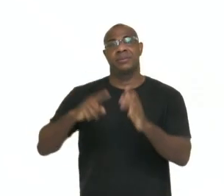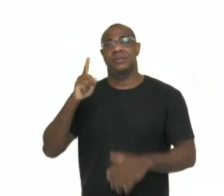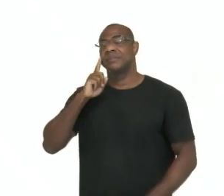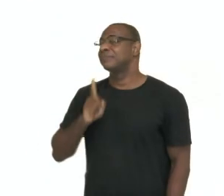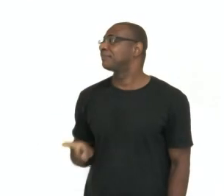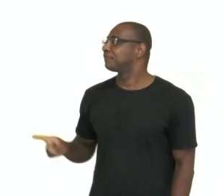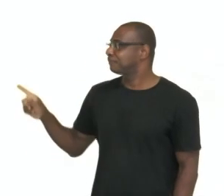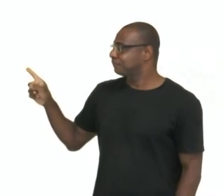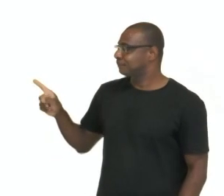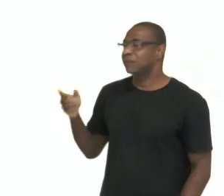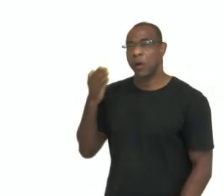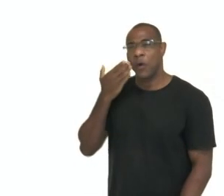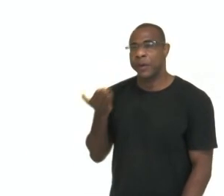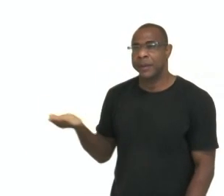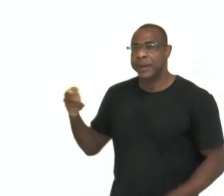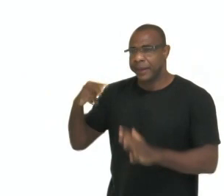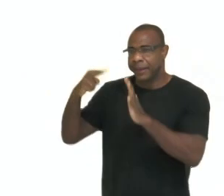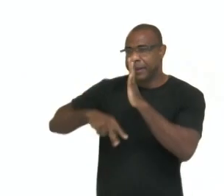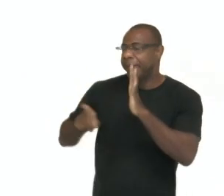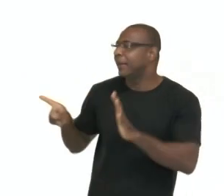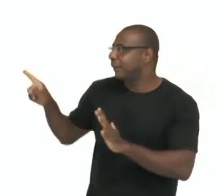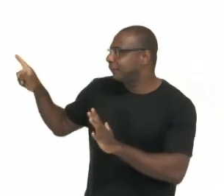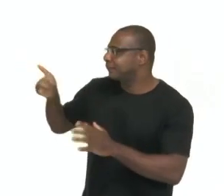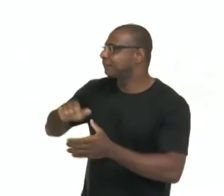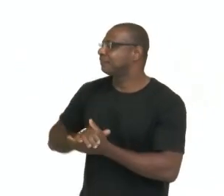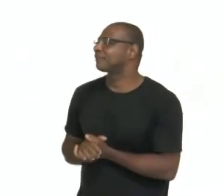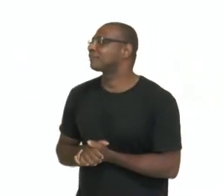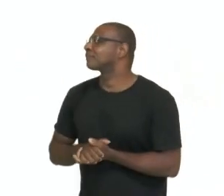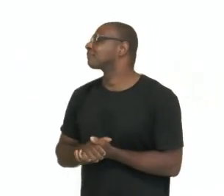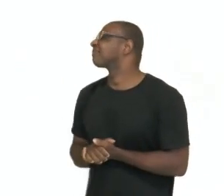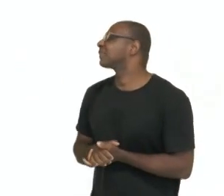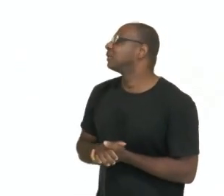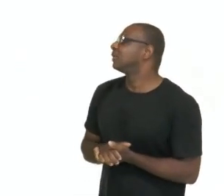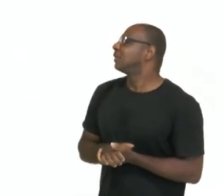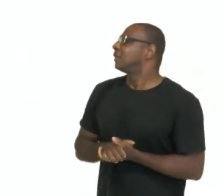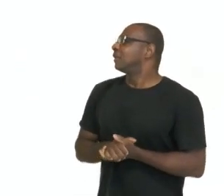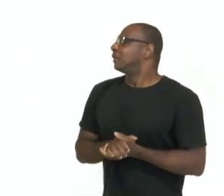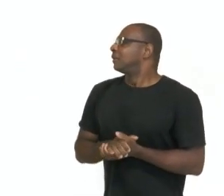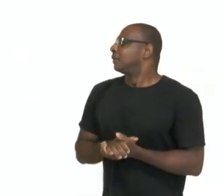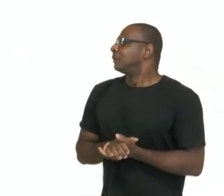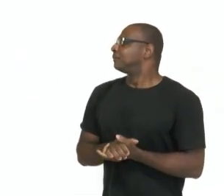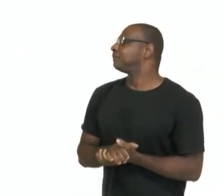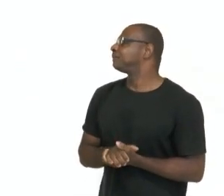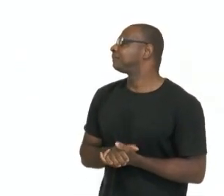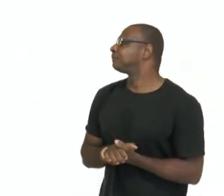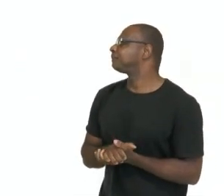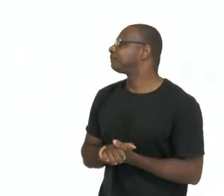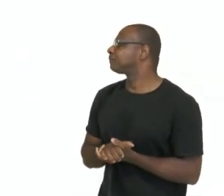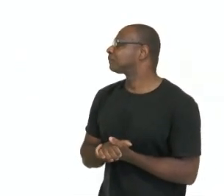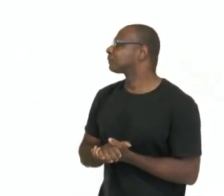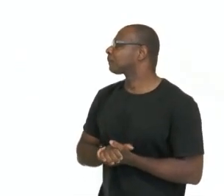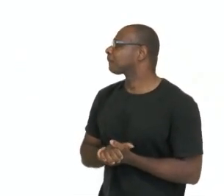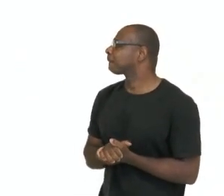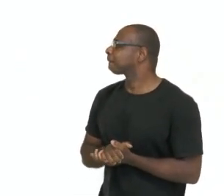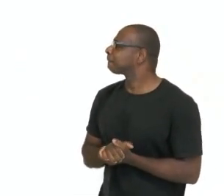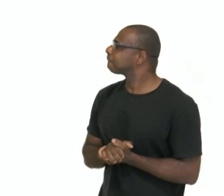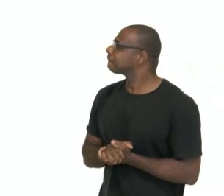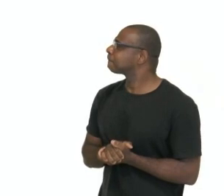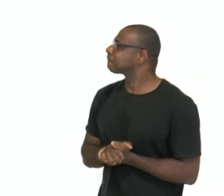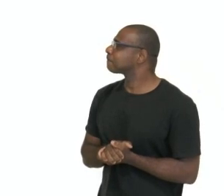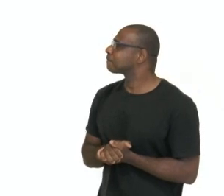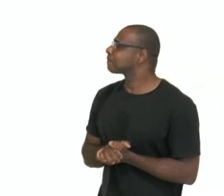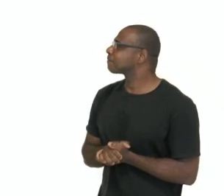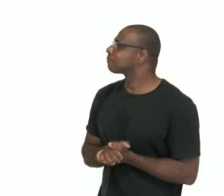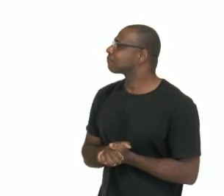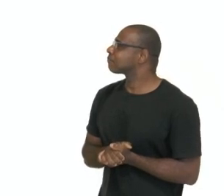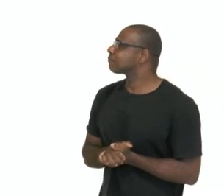um dia, quando eu estava à porta de sua casa, ouvindo humilde e silenciosa a sua recusa, apareceu sua mãe.